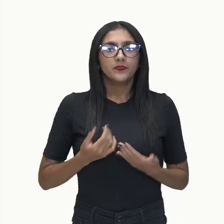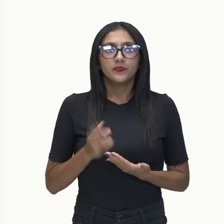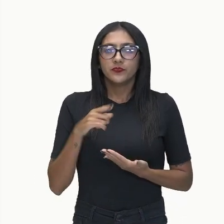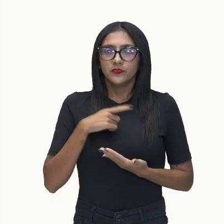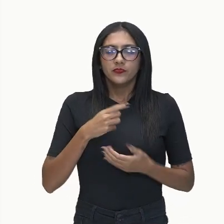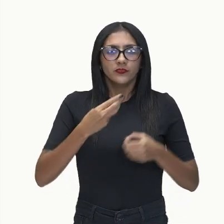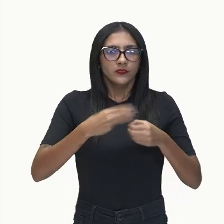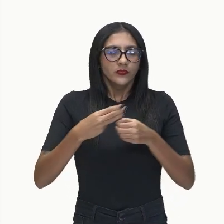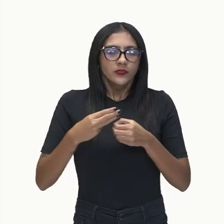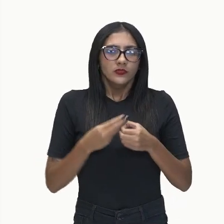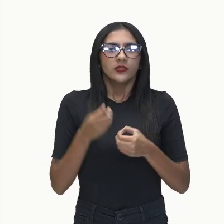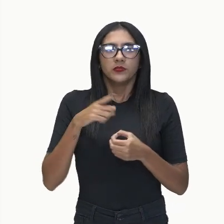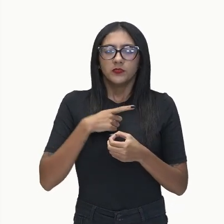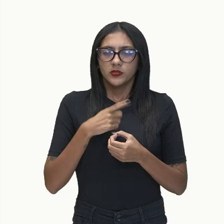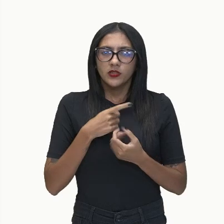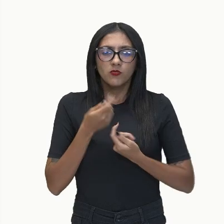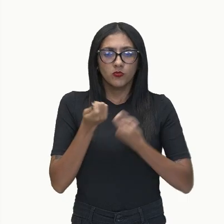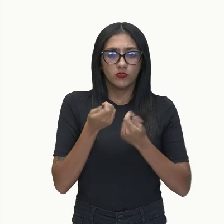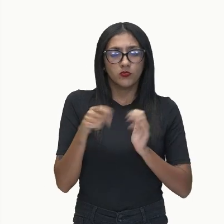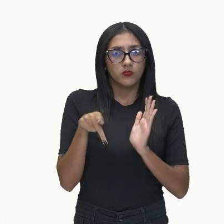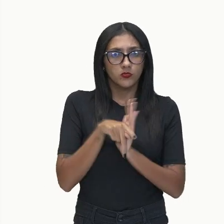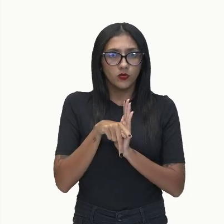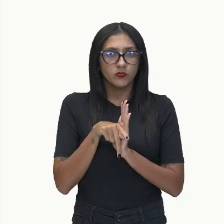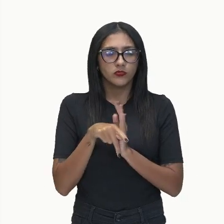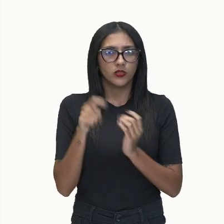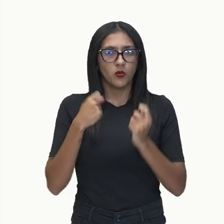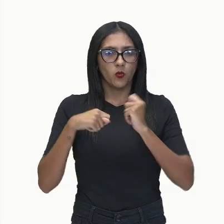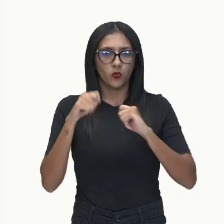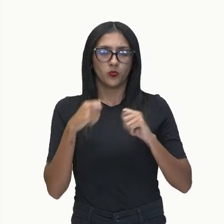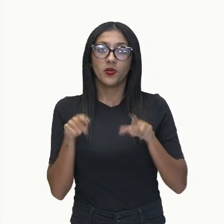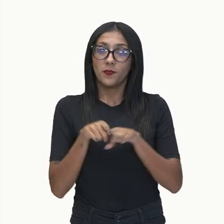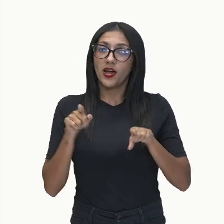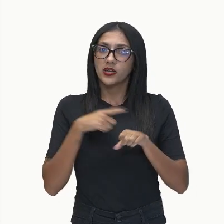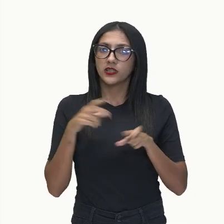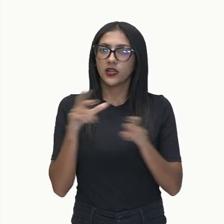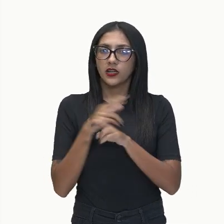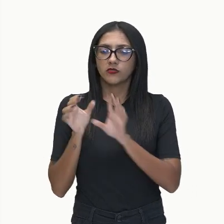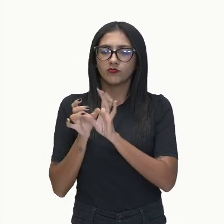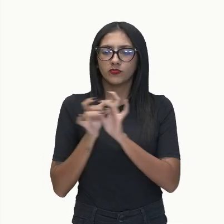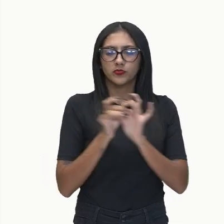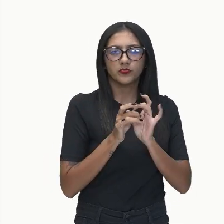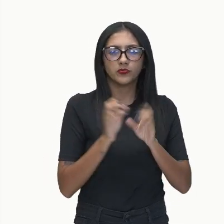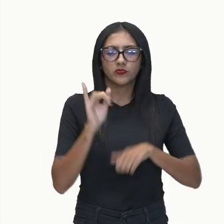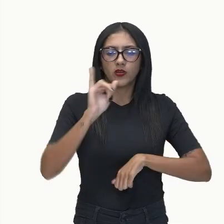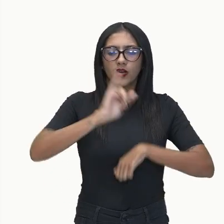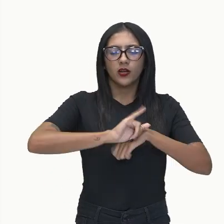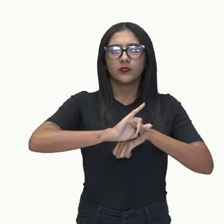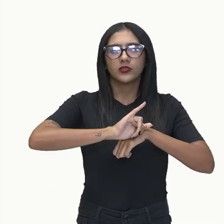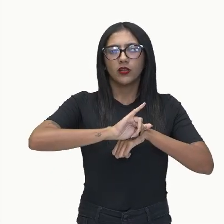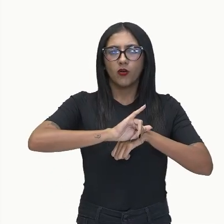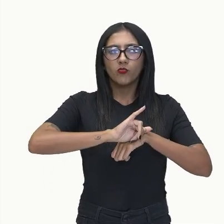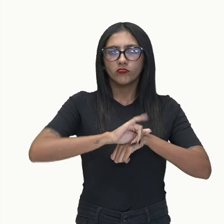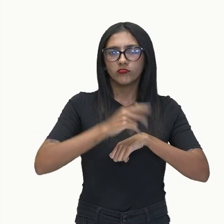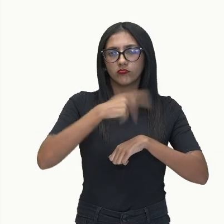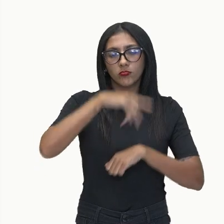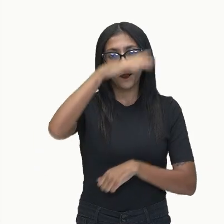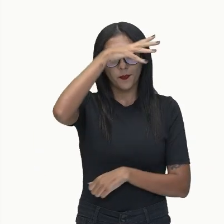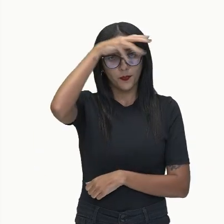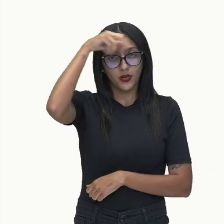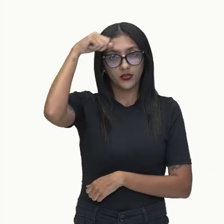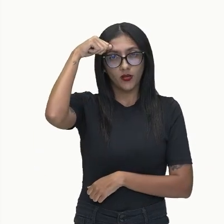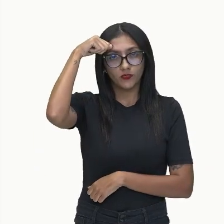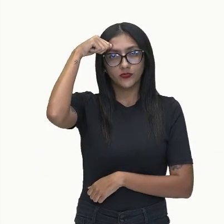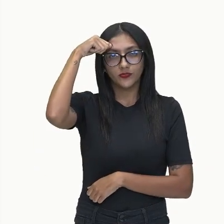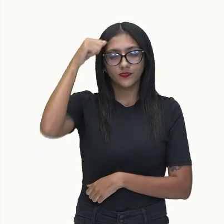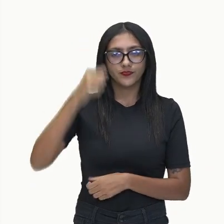integrados socioeconomicamente a uma cidade central. Então, a cidade central aqui é a nossa capital, Manaus. E